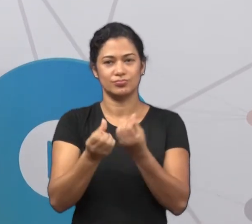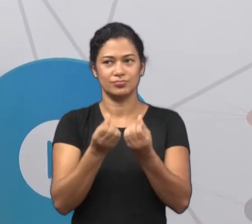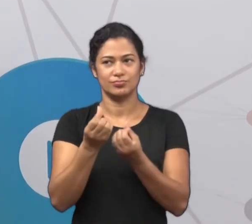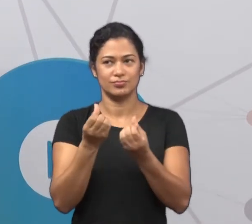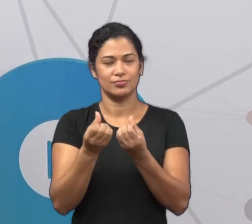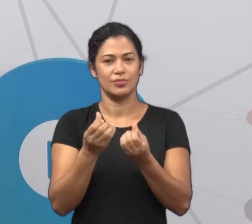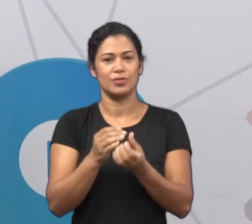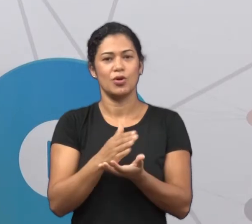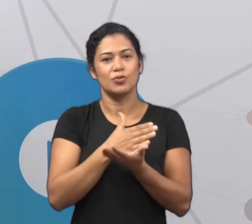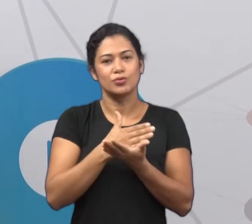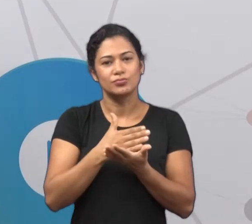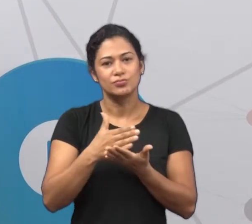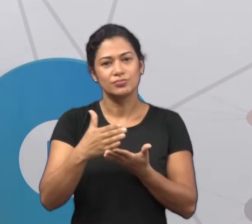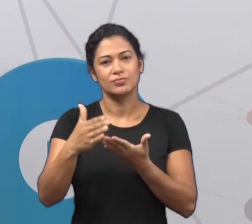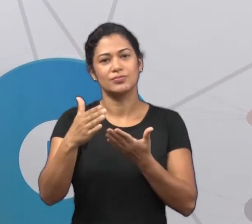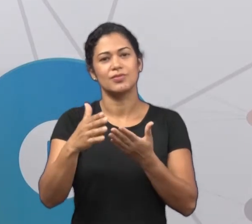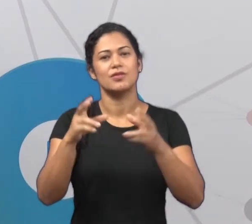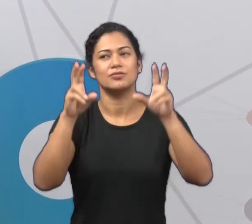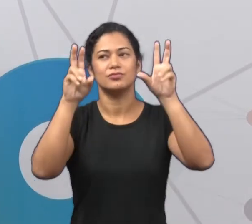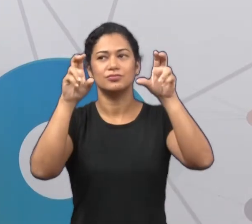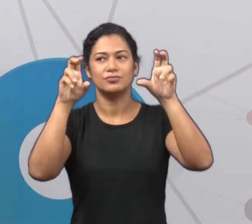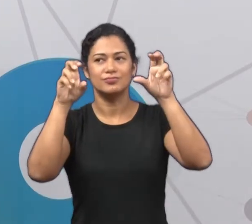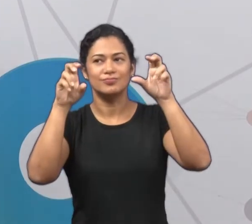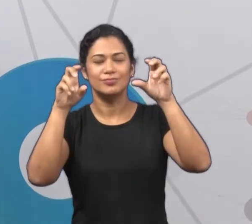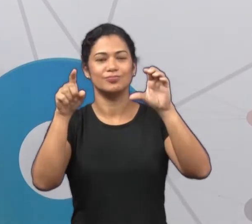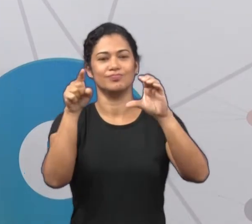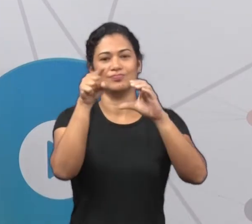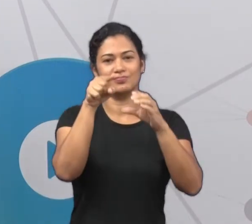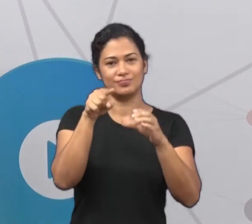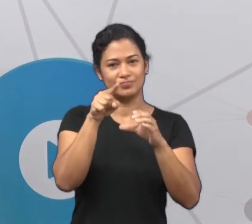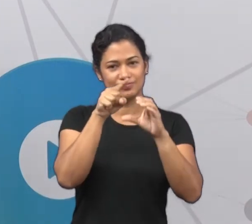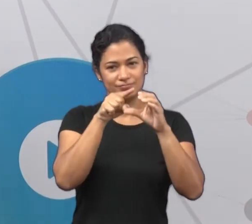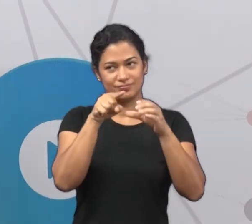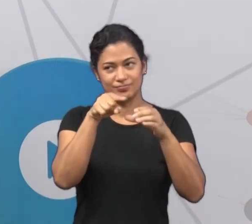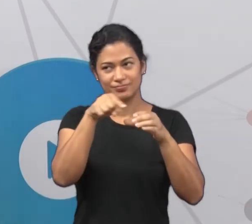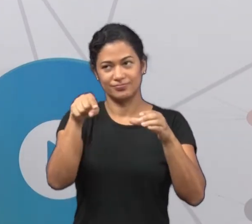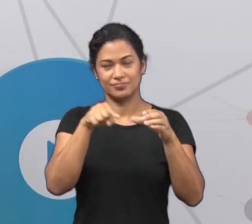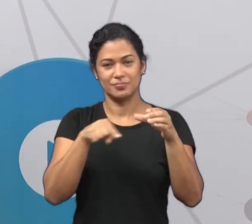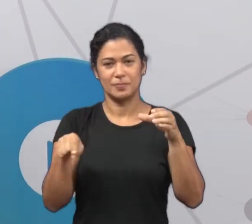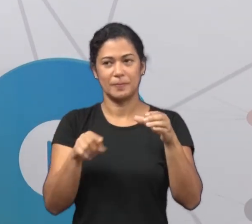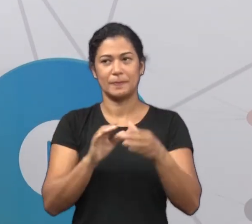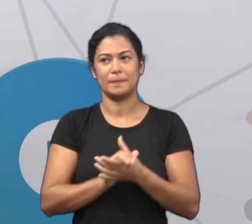inteiros, potenciação e radiciação. Vamos lá para a tela comigo.